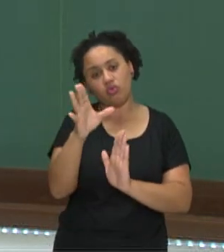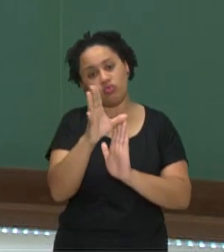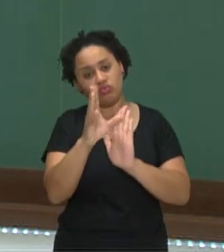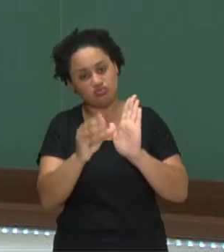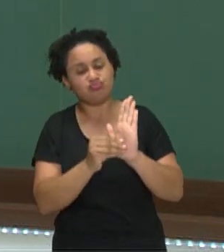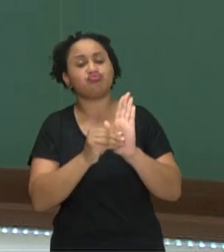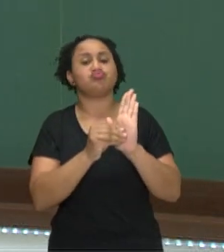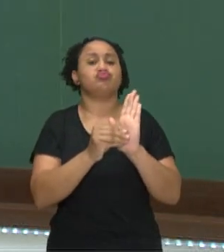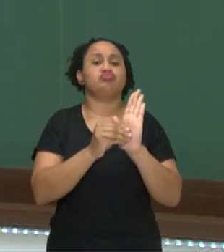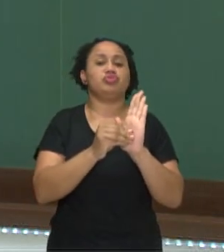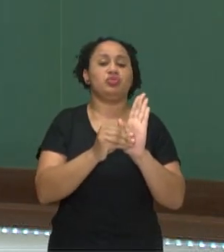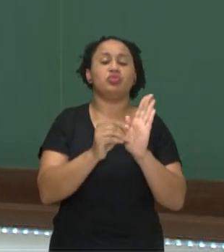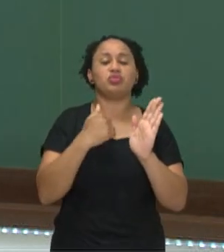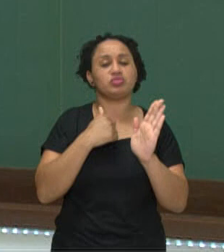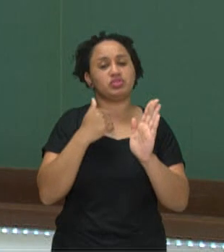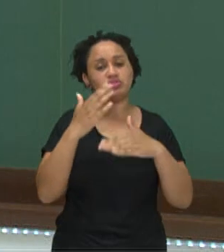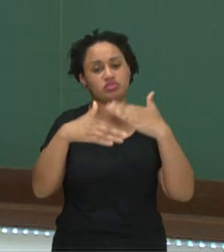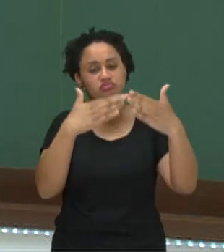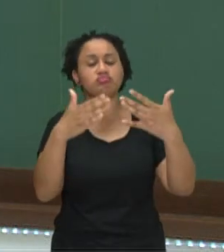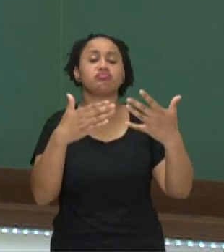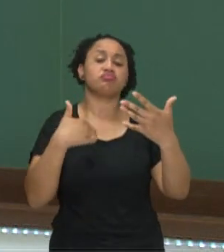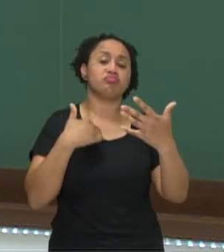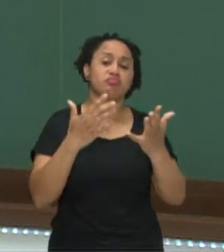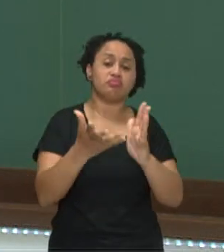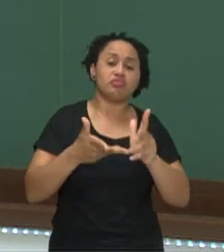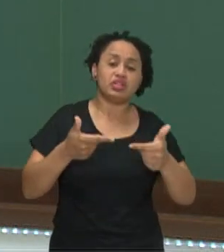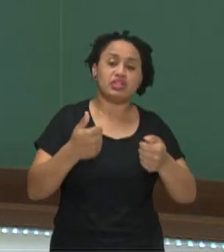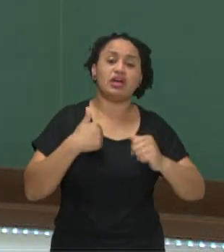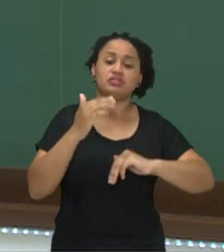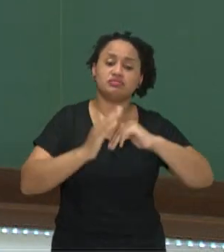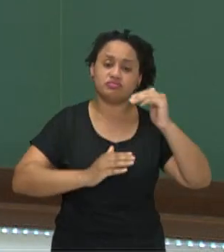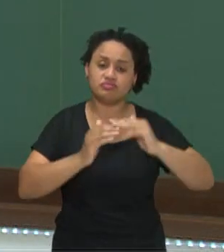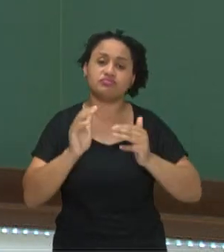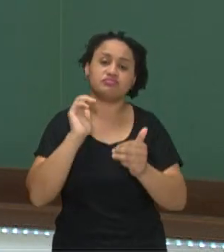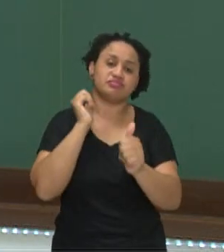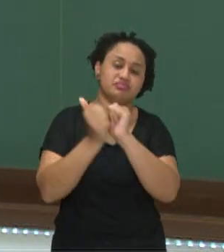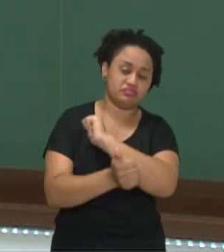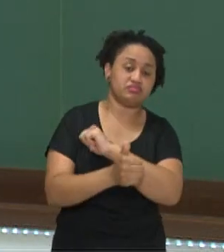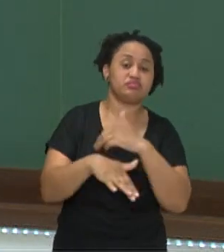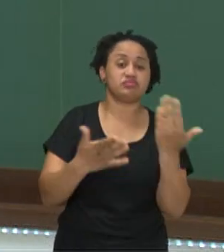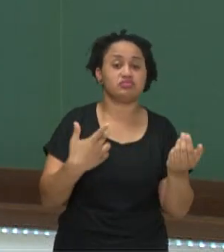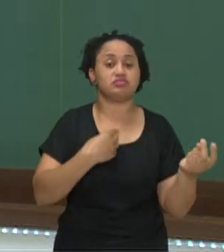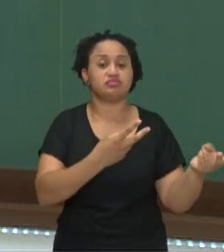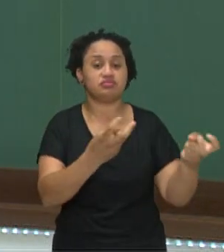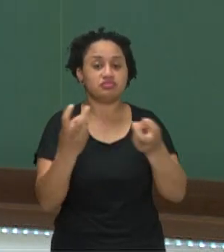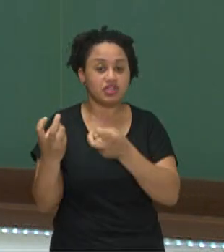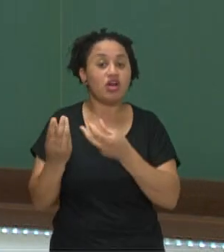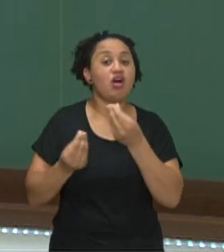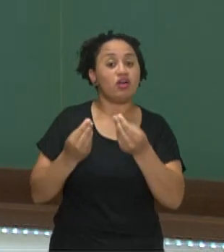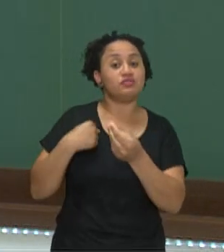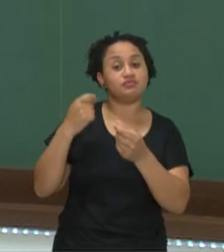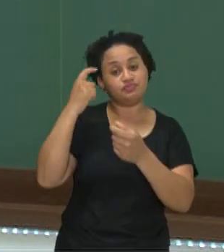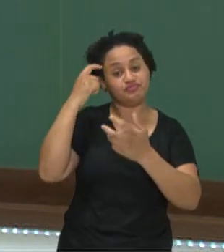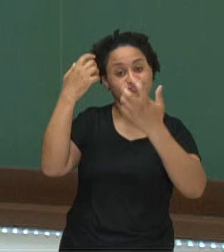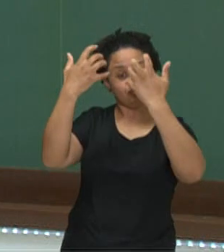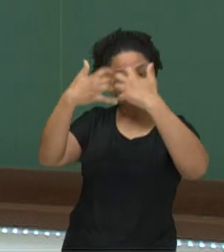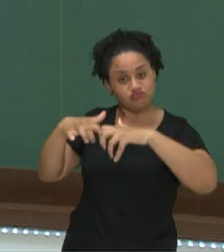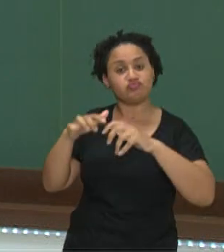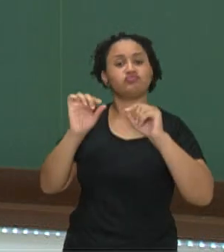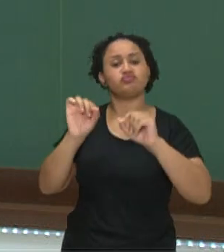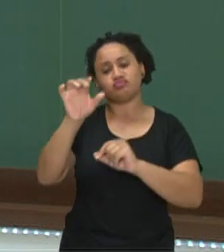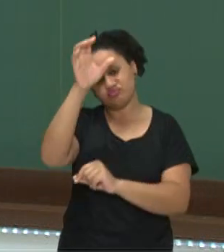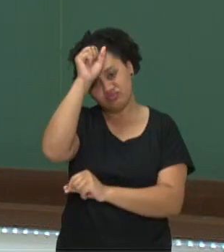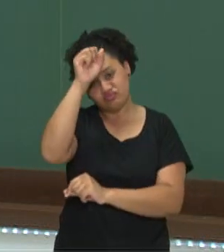uma habilidade, né? Ali praticando esporte, né? Então veja aí como eu posso pensar a aprendizagem, né?